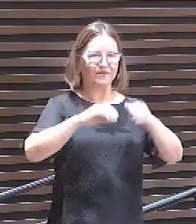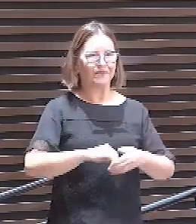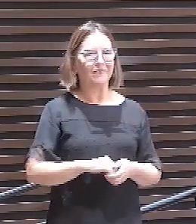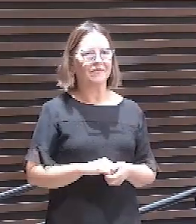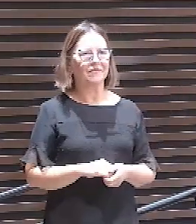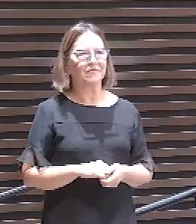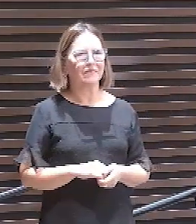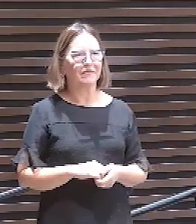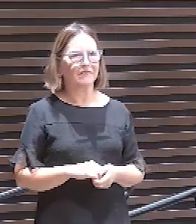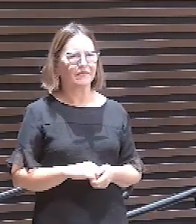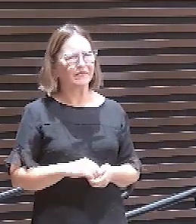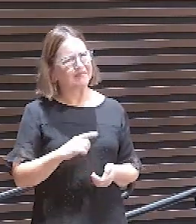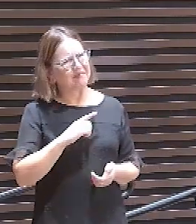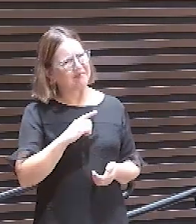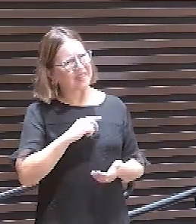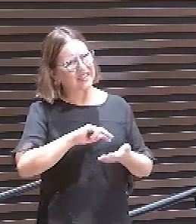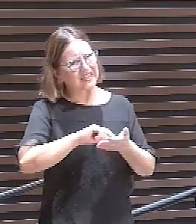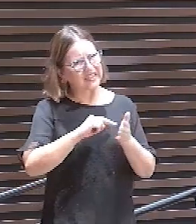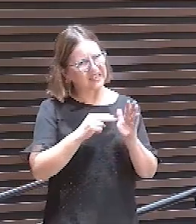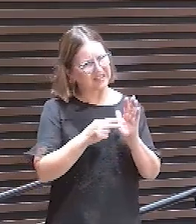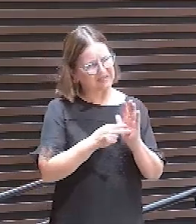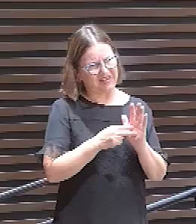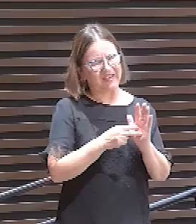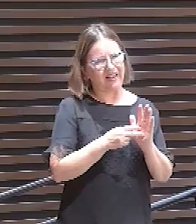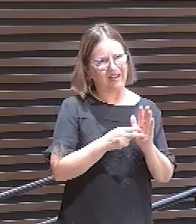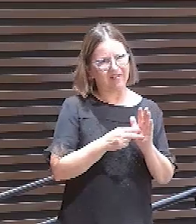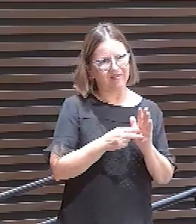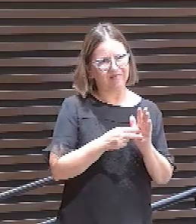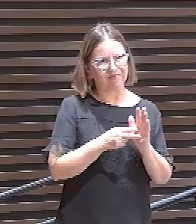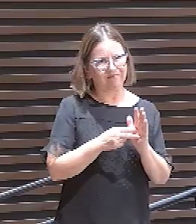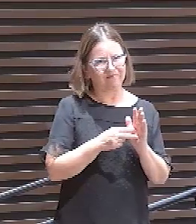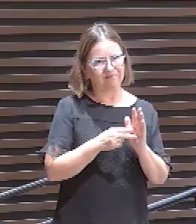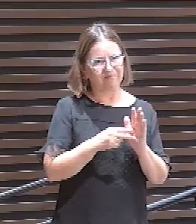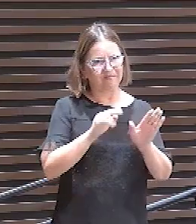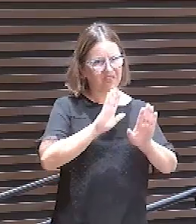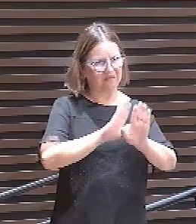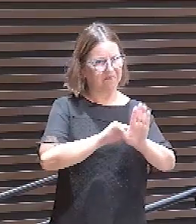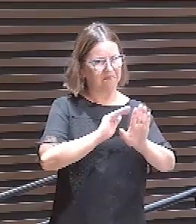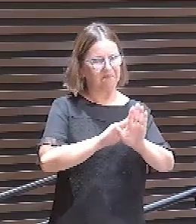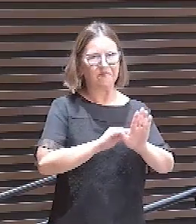Teria algum significado por trás?